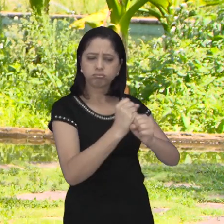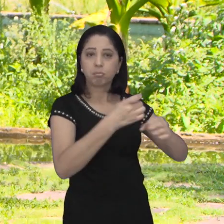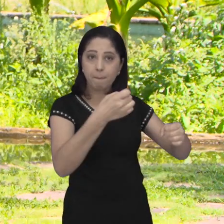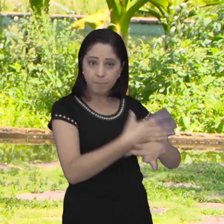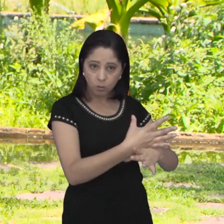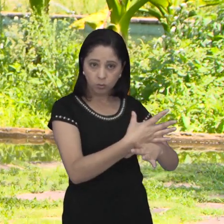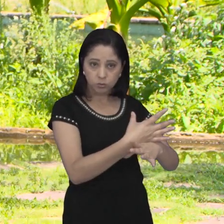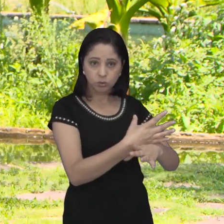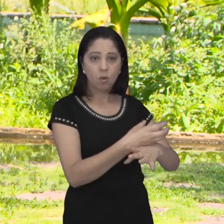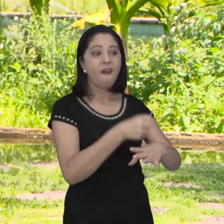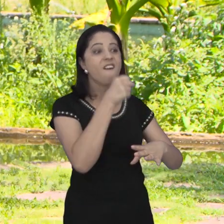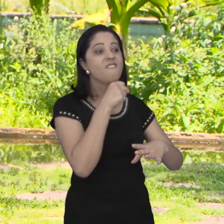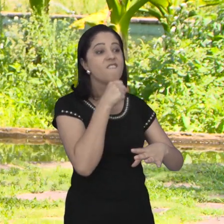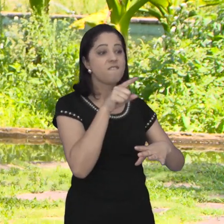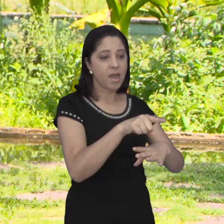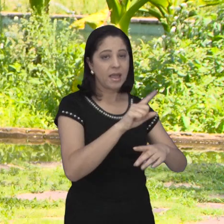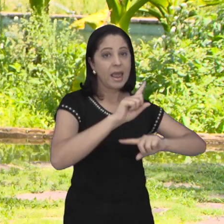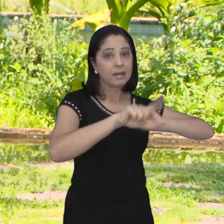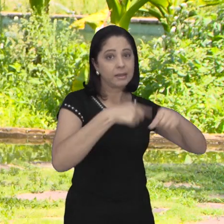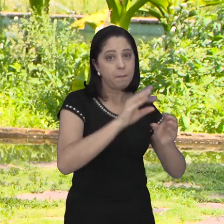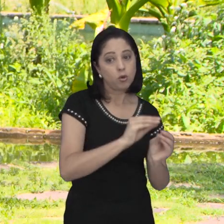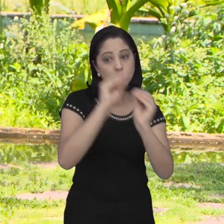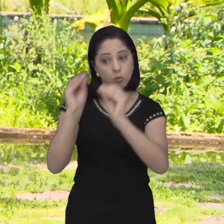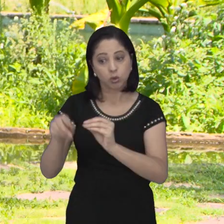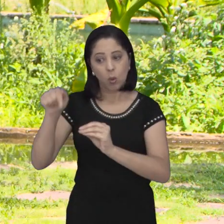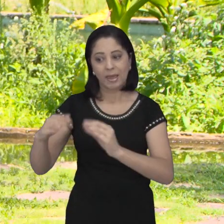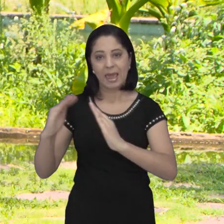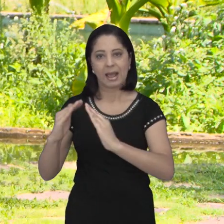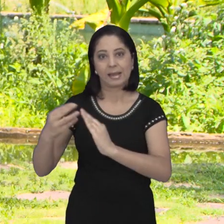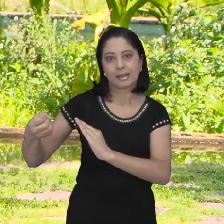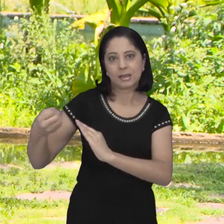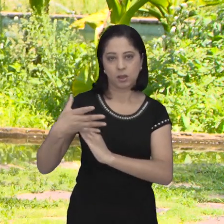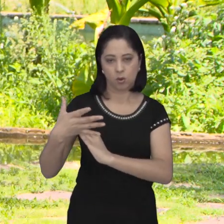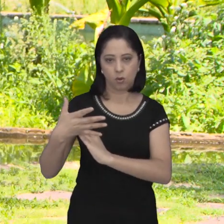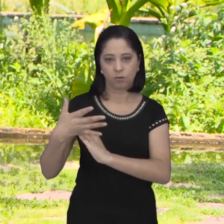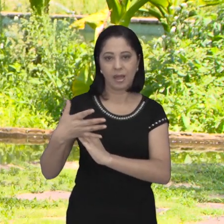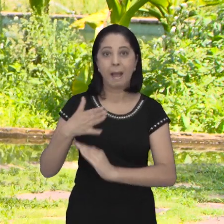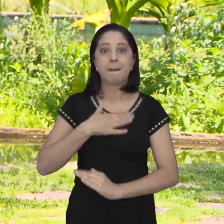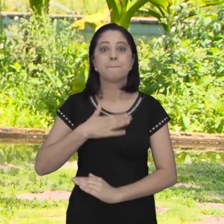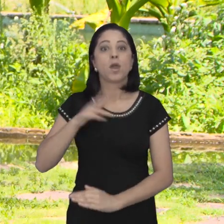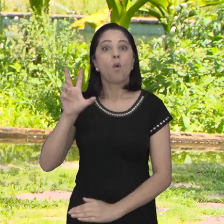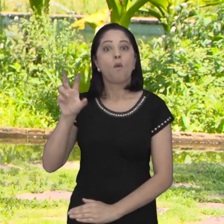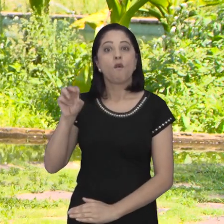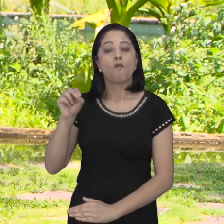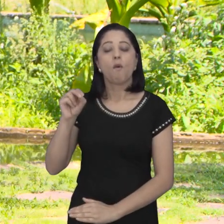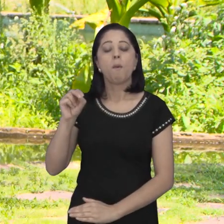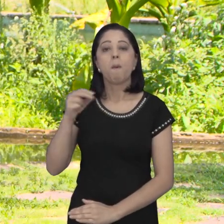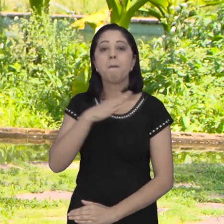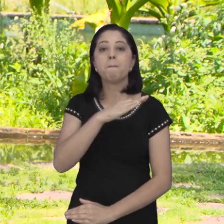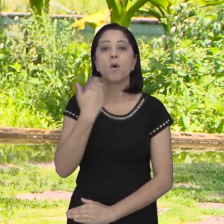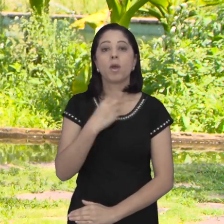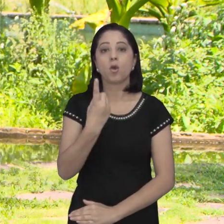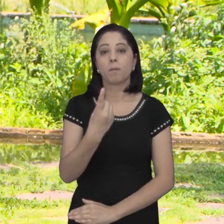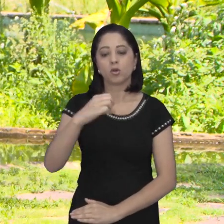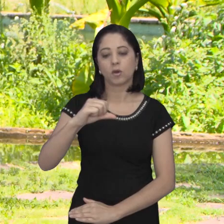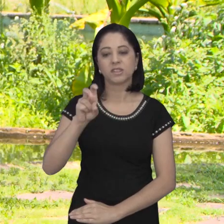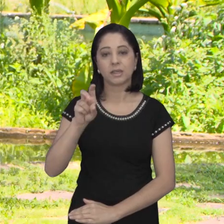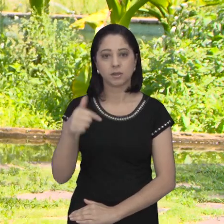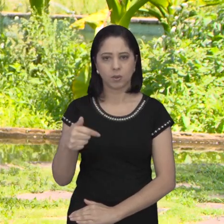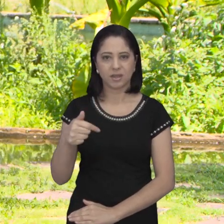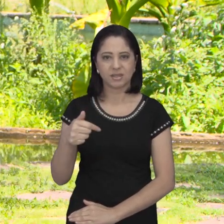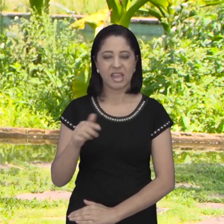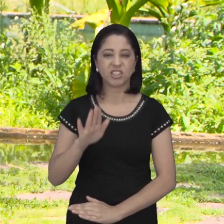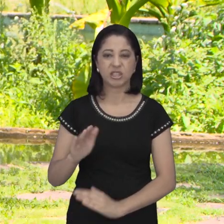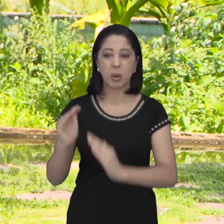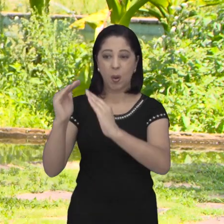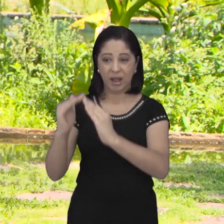sítios, né? E foi incorporando ao patrimônio. E antigamente ele ia até onde é